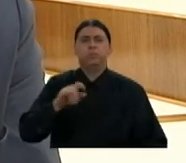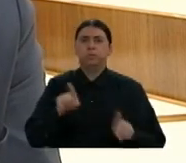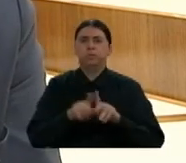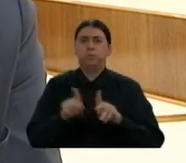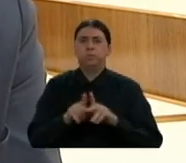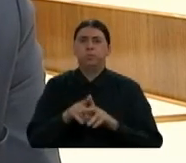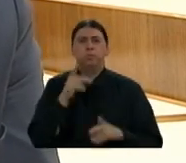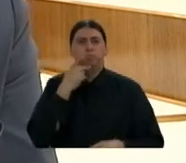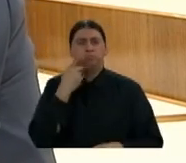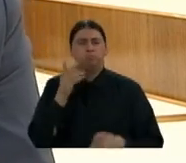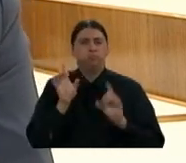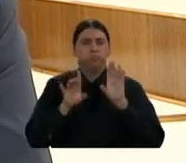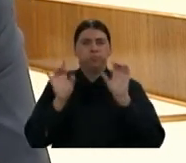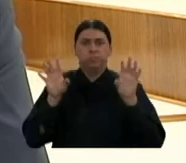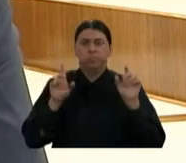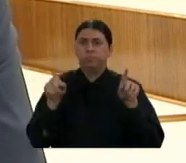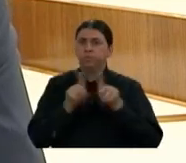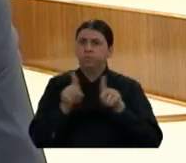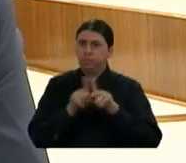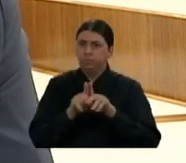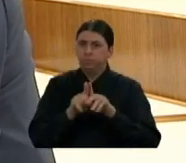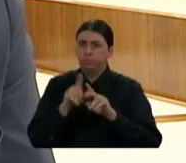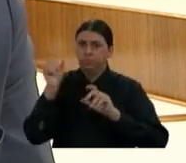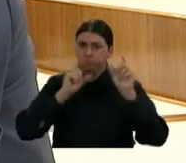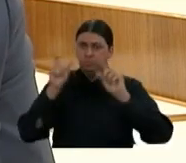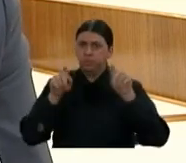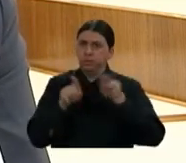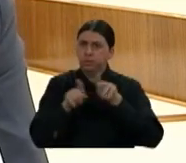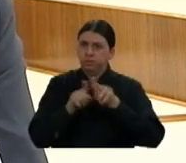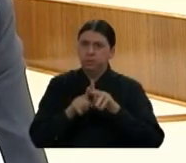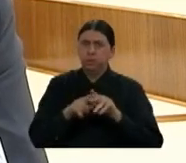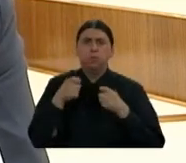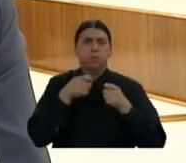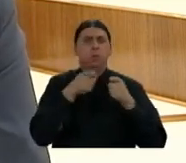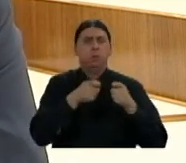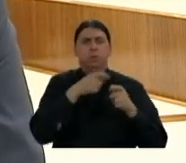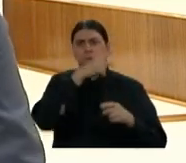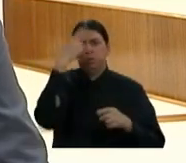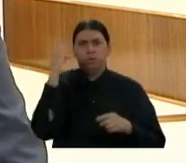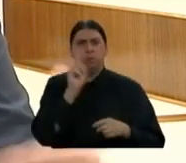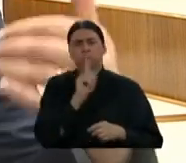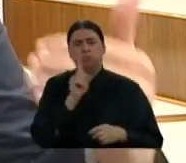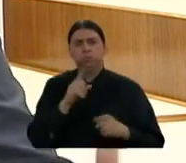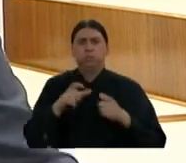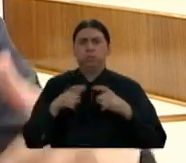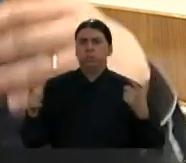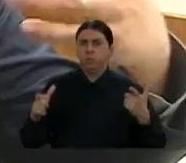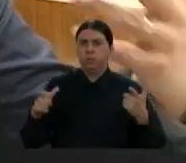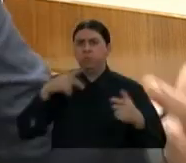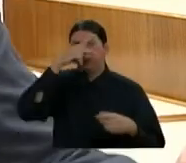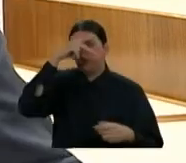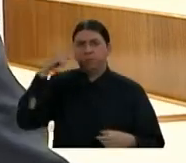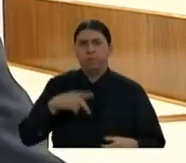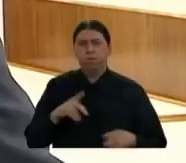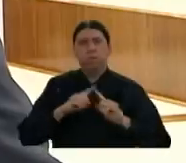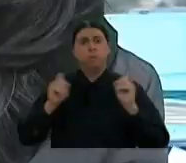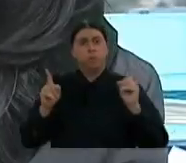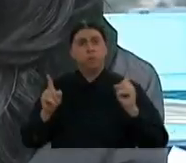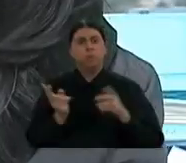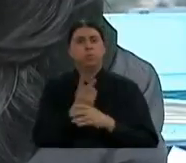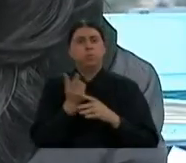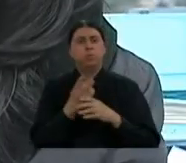que as pessoas não vão ser pressionado se busca como eu disse uma sensibilização